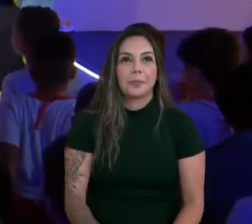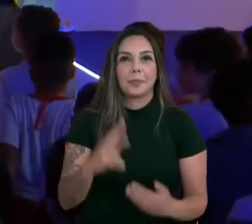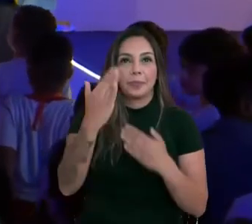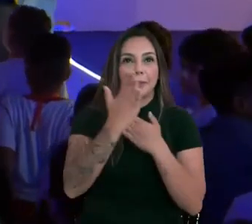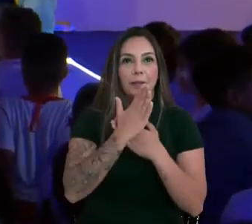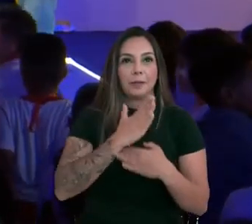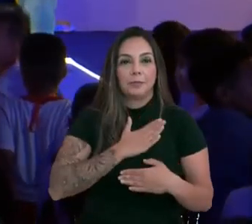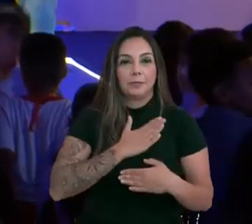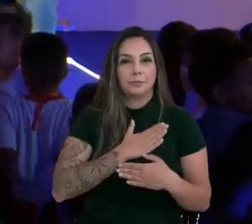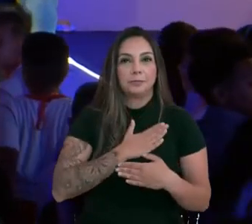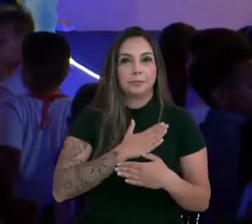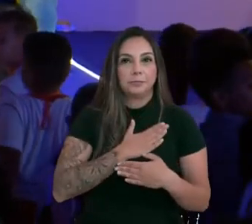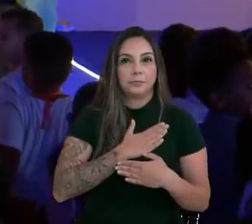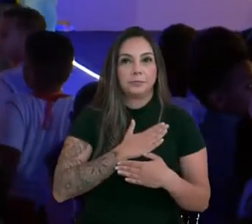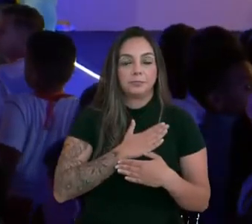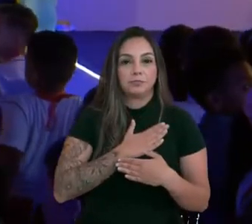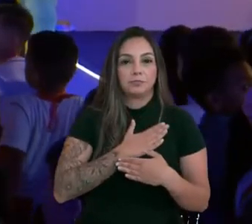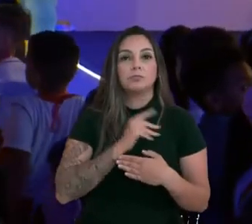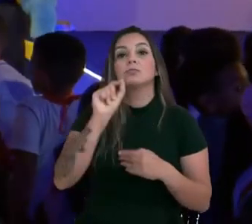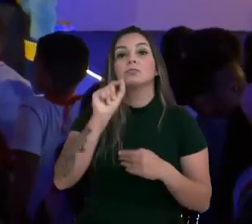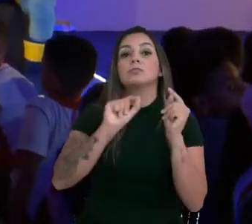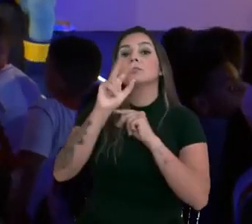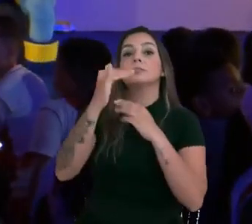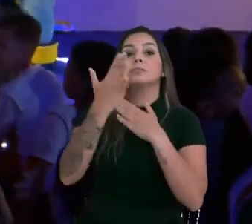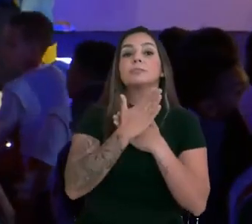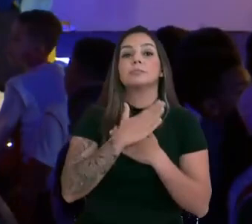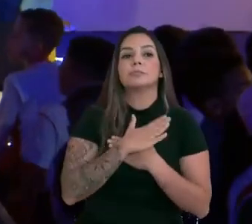hein? Quem é que vai, ó?